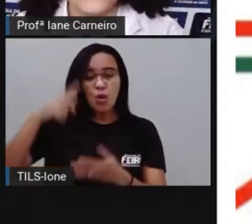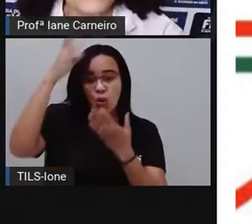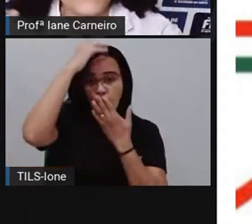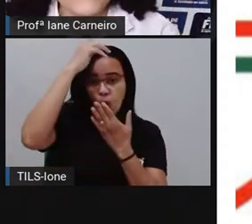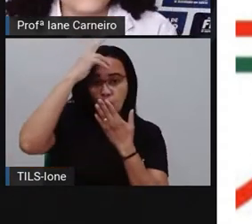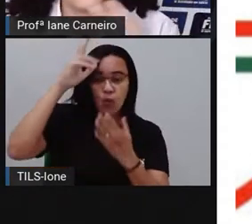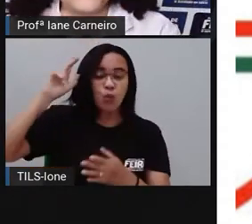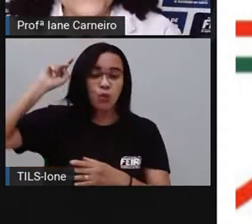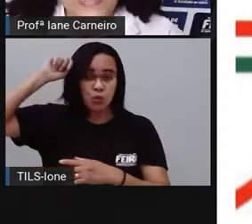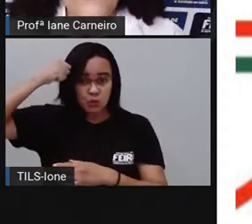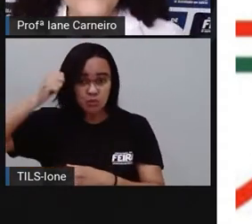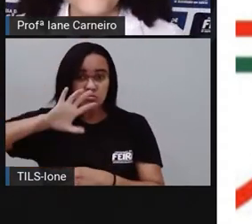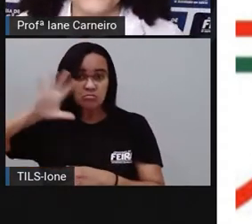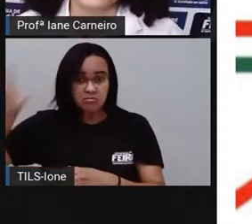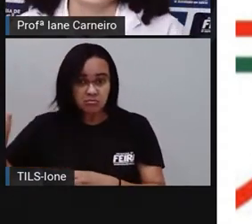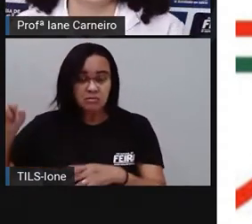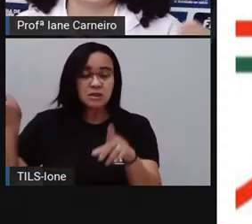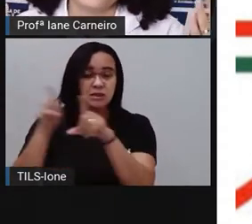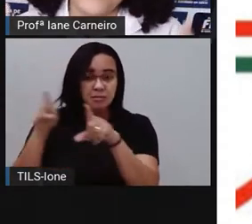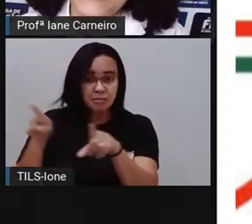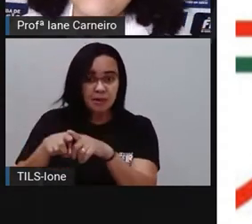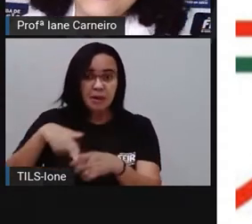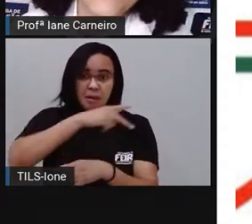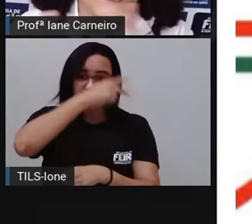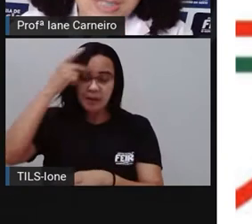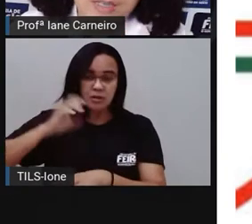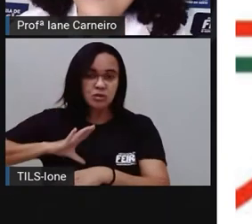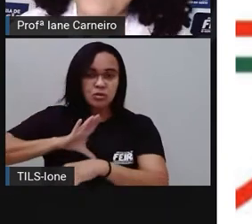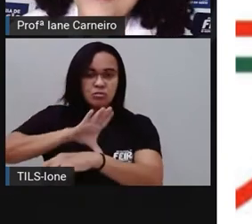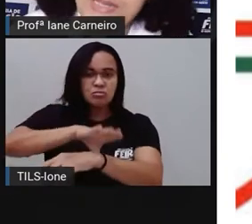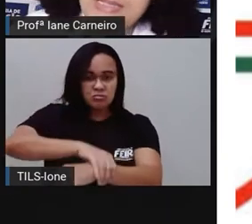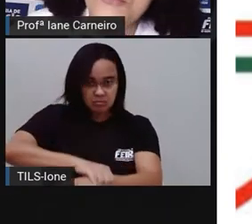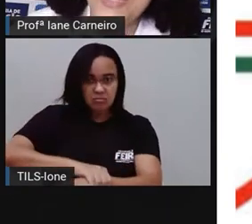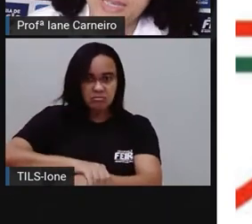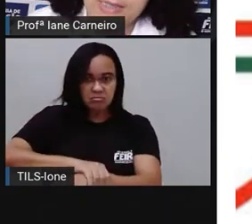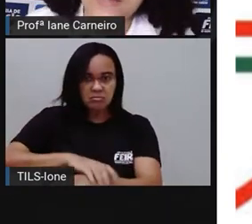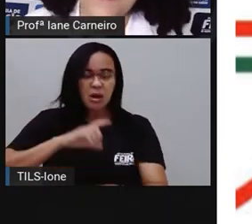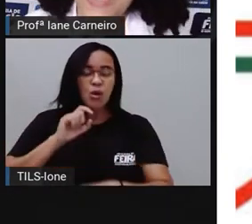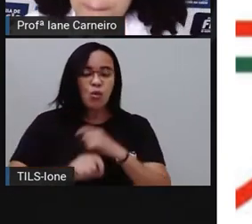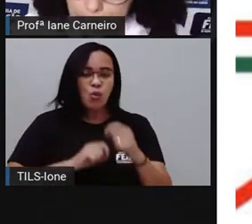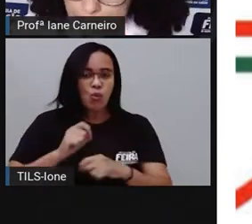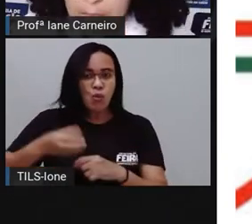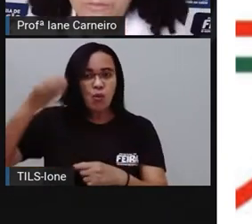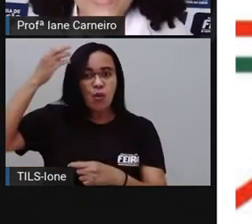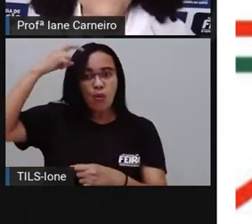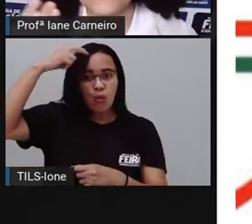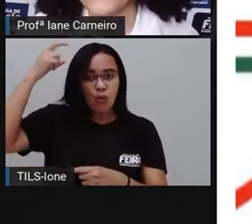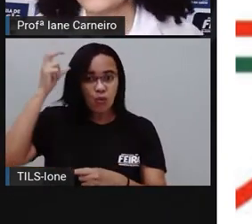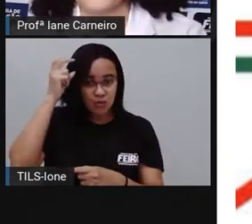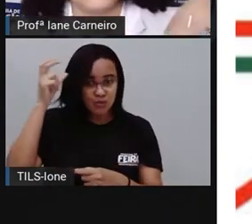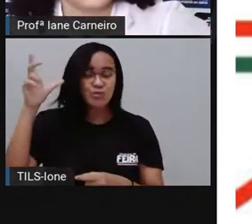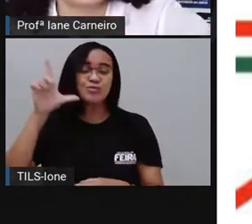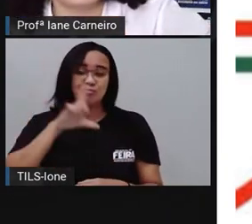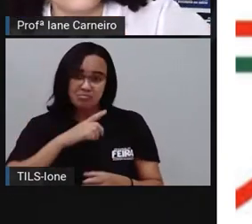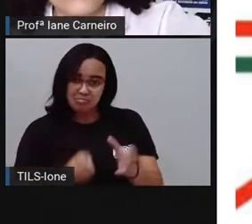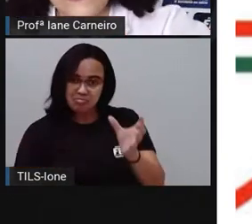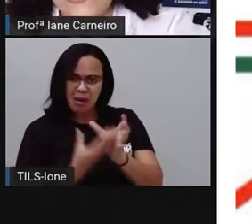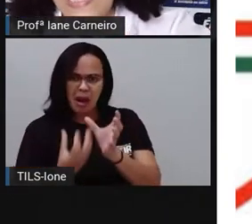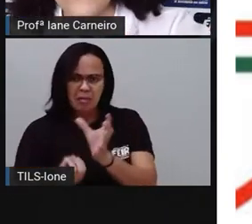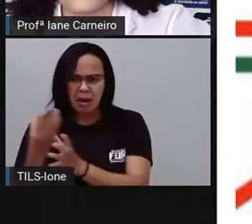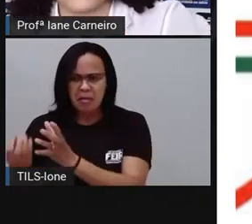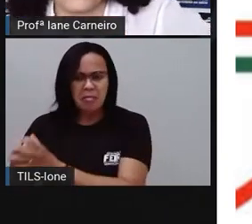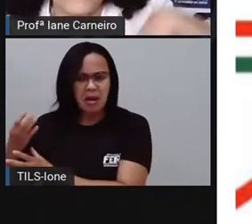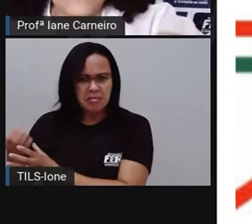vê essa riqueza cultural que foi dando origem a toda a nossa população feirense, né? Então, tem pessoas que vieram de